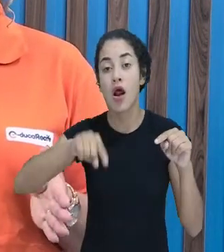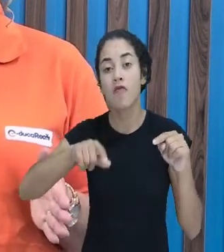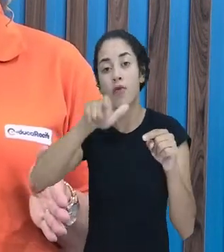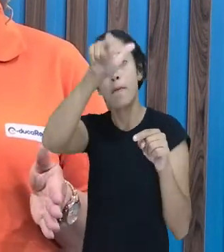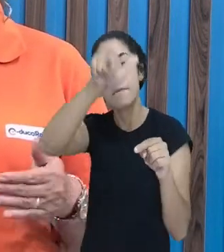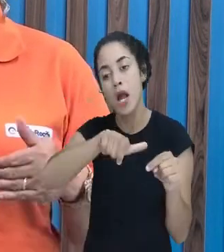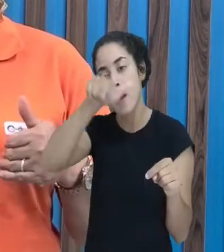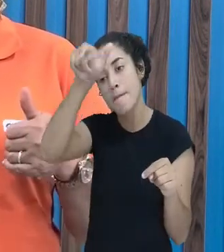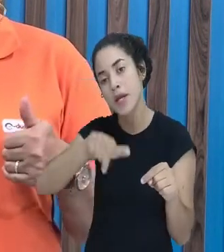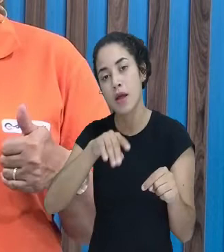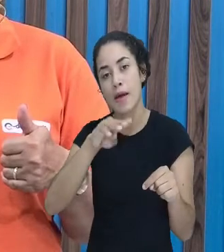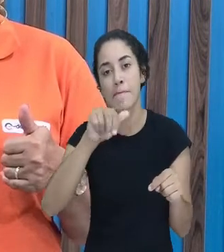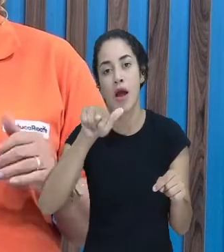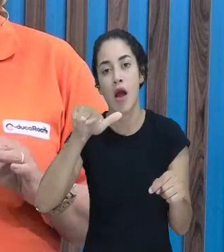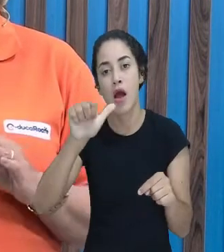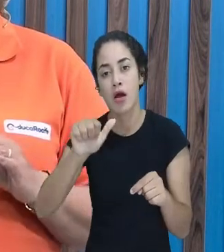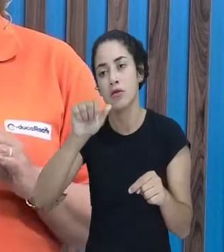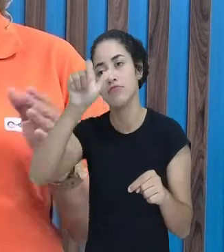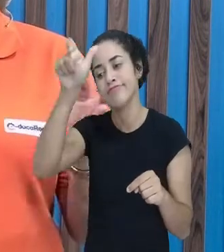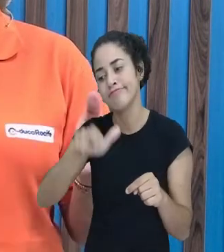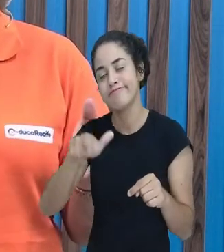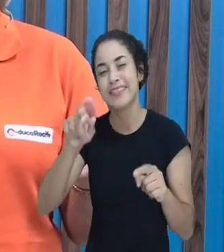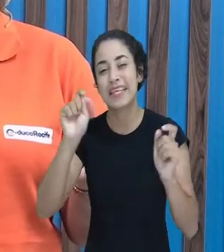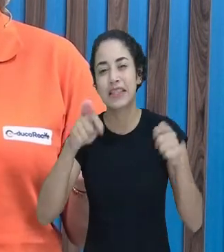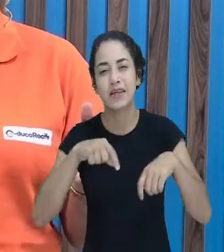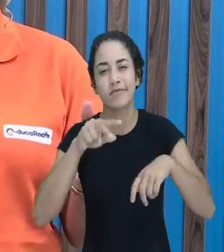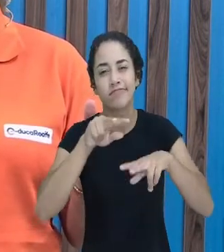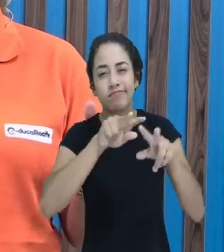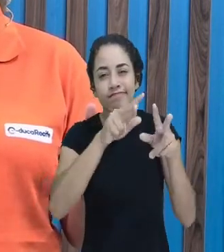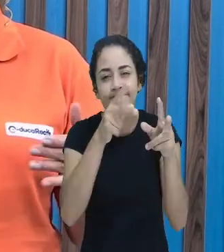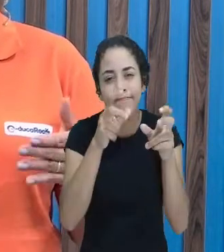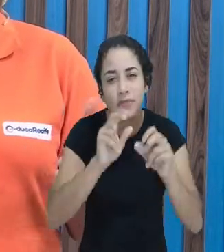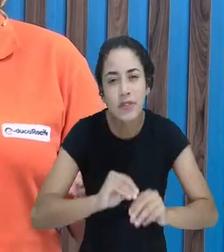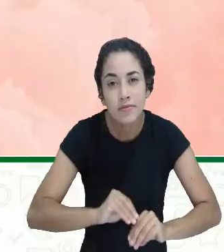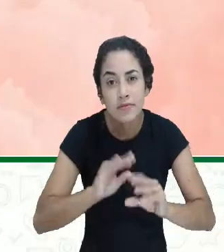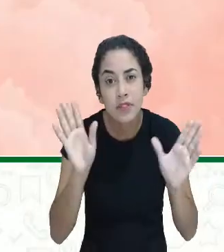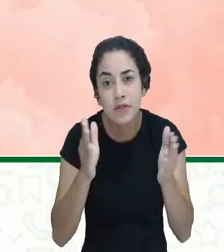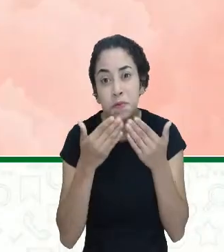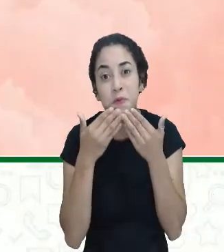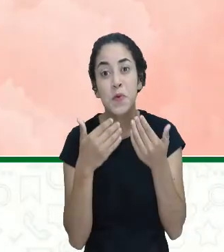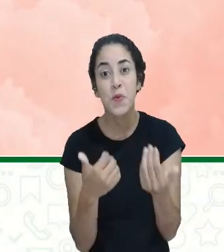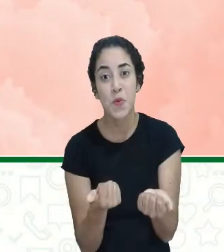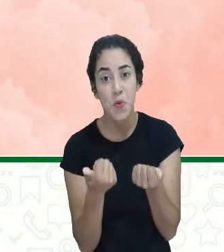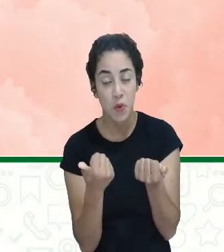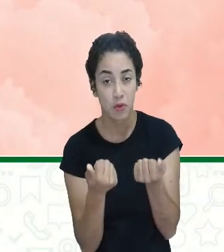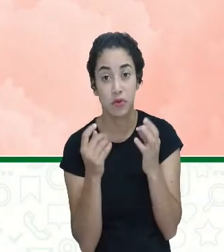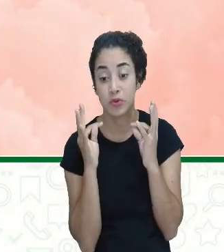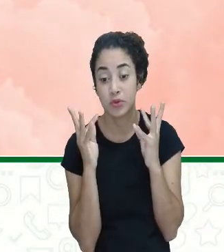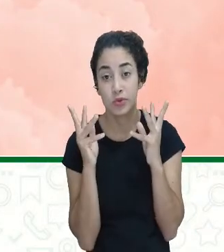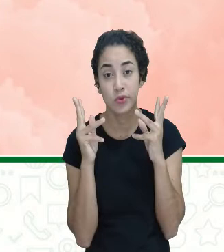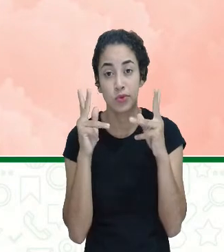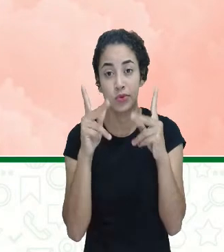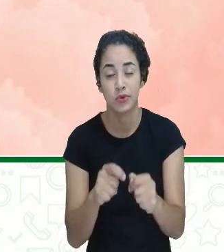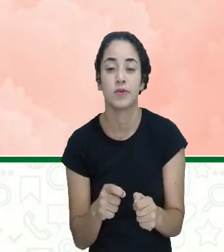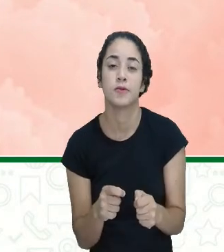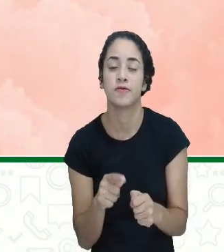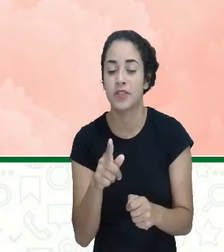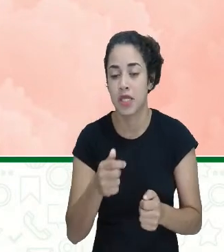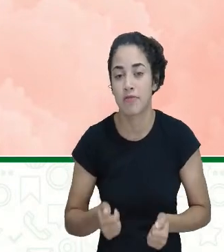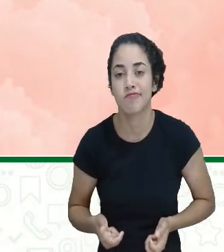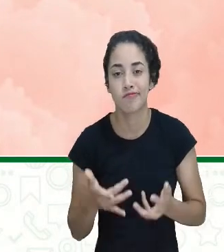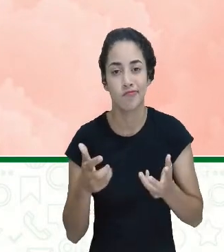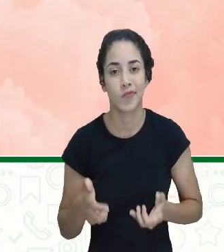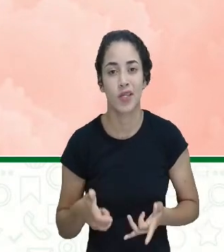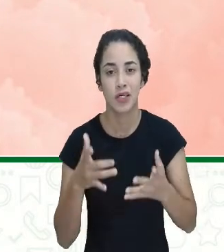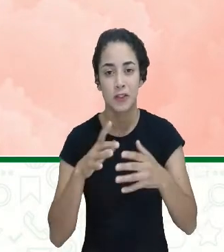né? E você vai ter uma visão maior e melhor de todos os custos que você tem. Olha